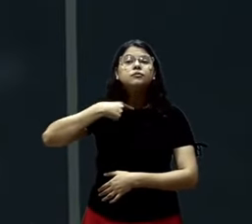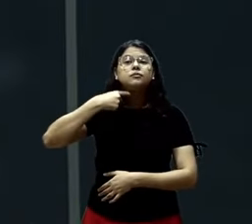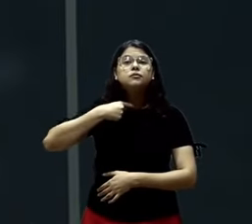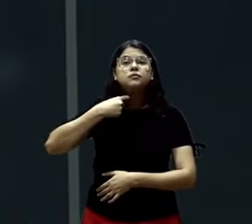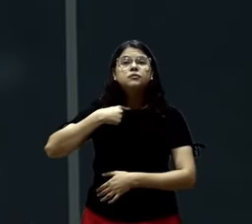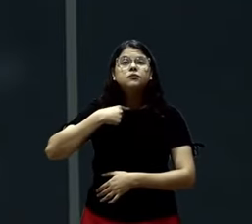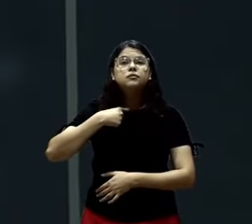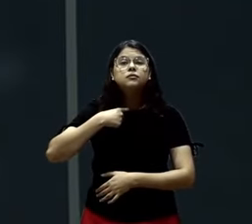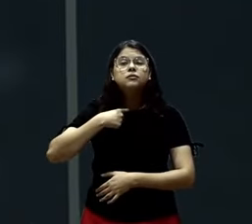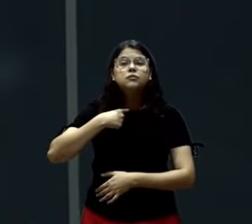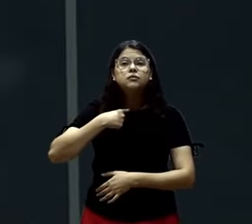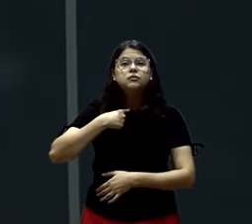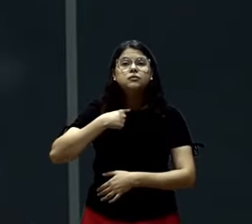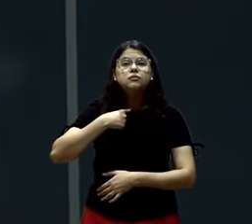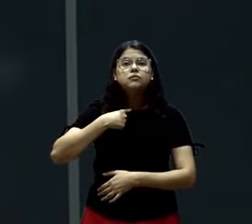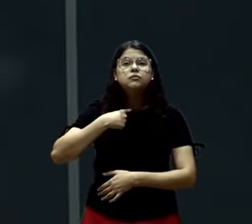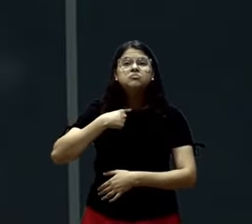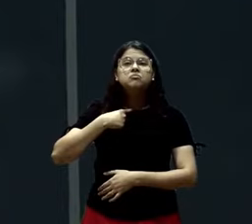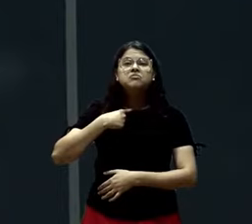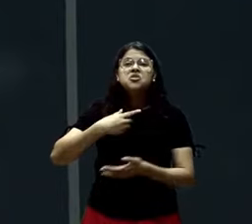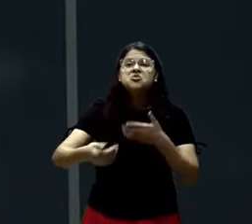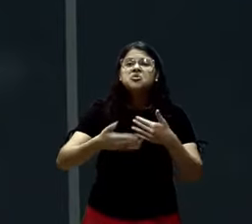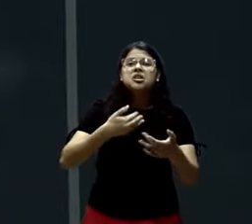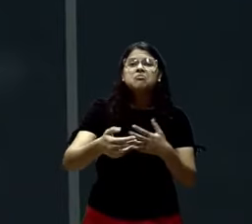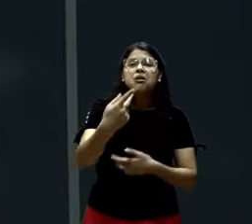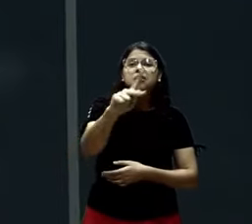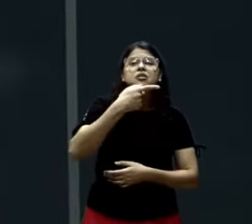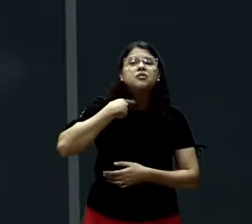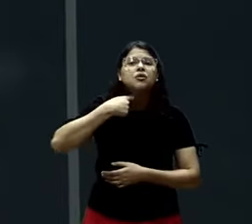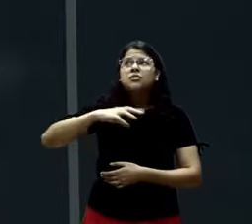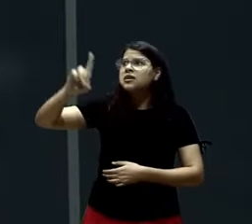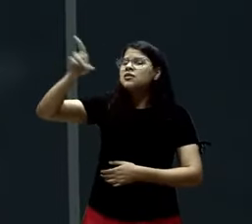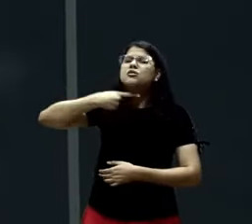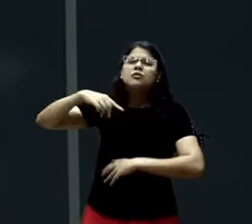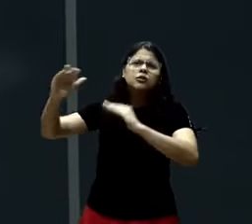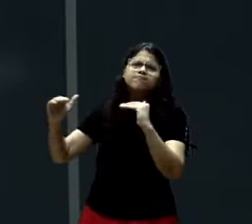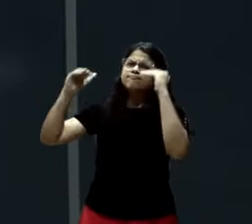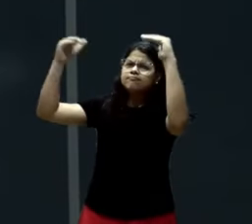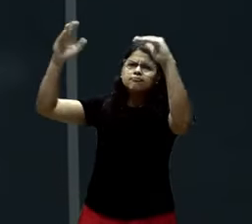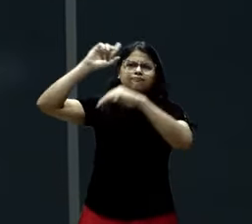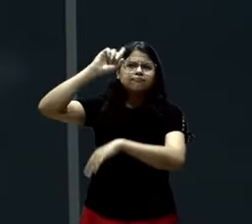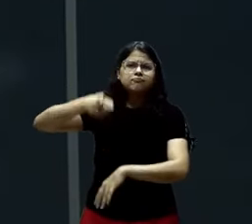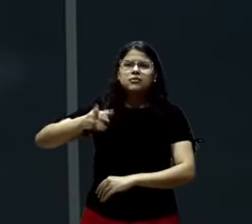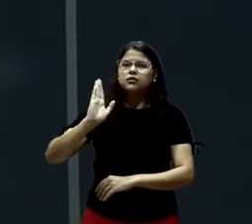é indiferente do que você deseja. É o que Ele quer, é o que Ele deseja.